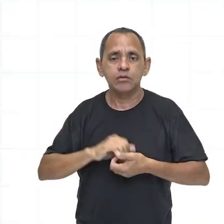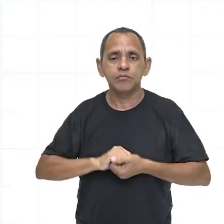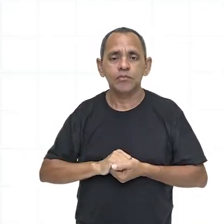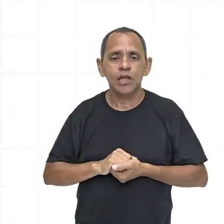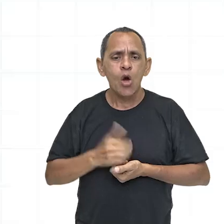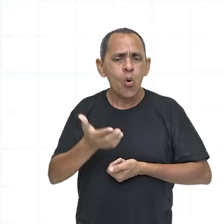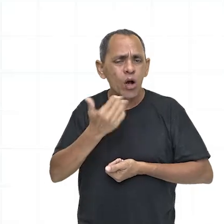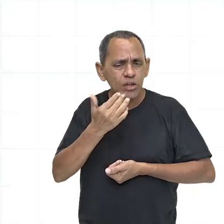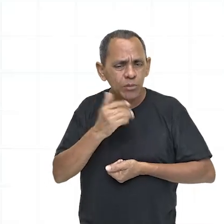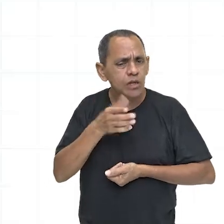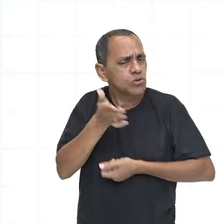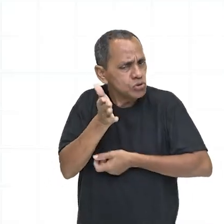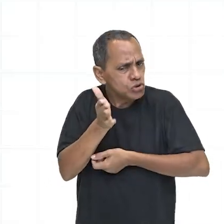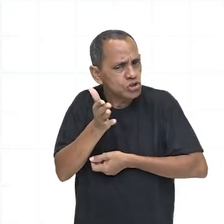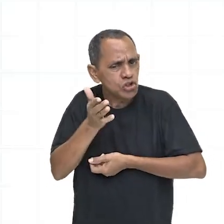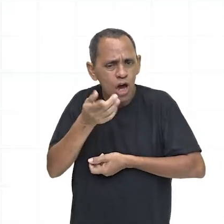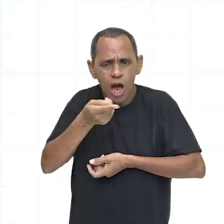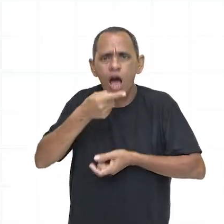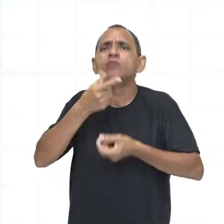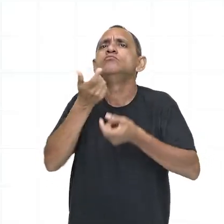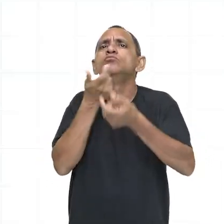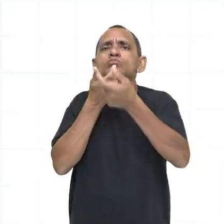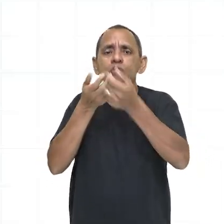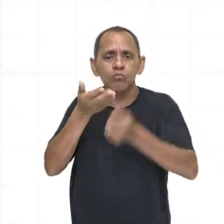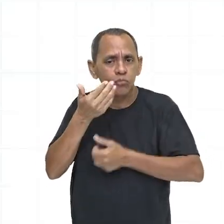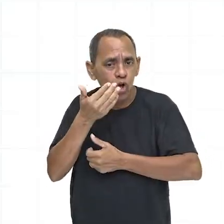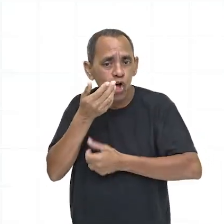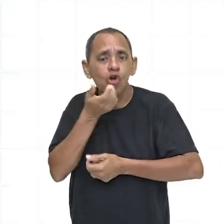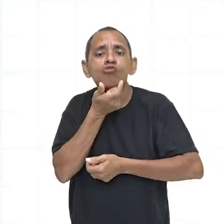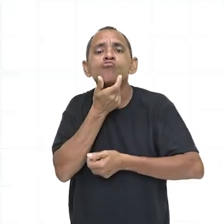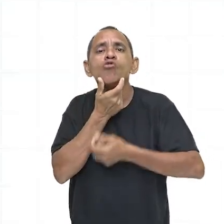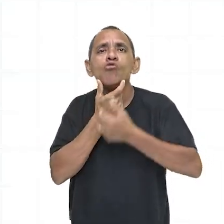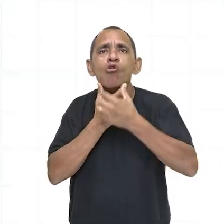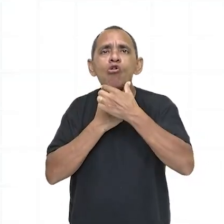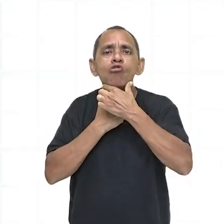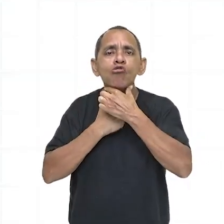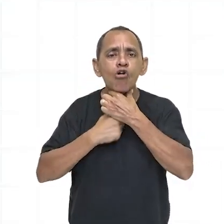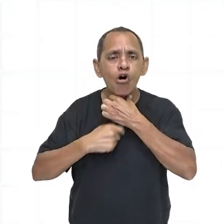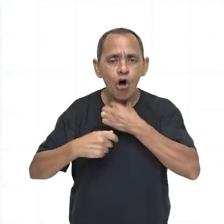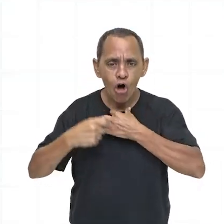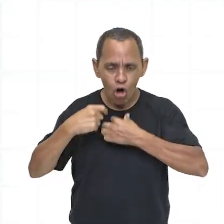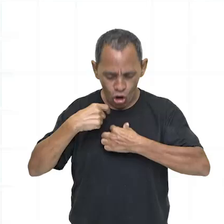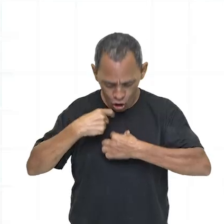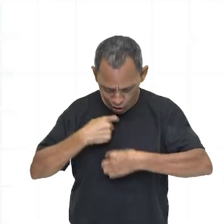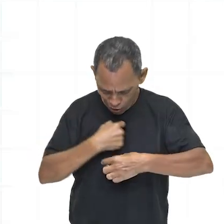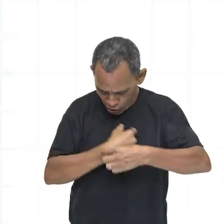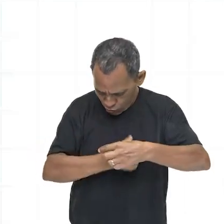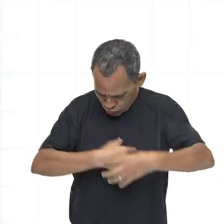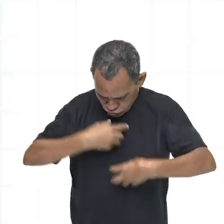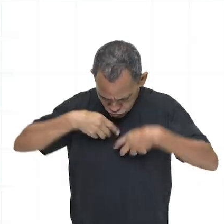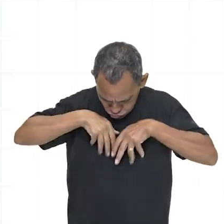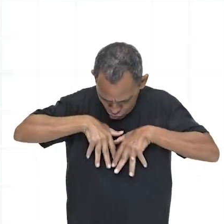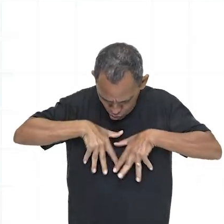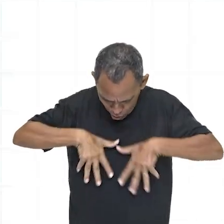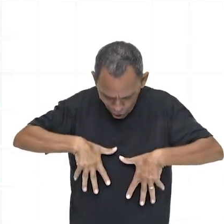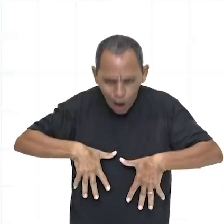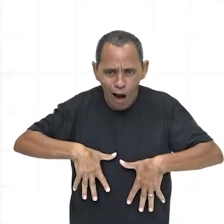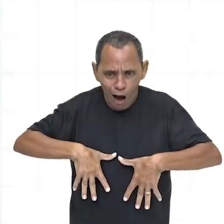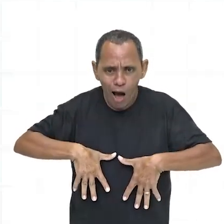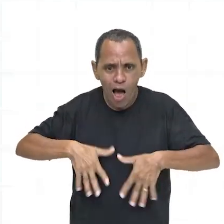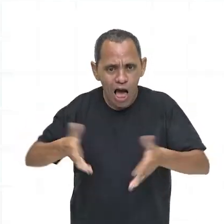digerida, já passou ali pelo sistema intestinal todinho, ele já está na corrente sanguínea lá. E aí